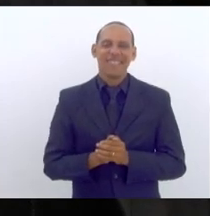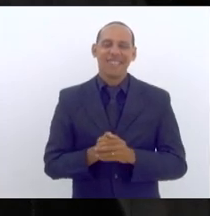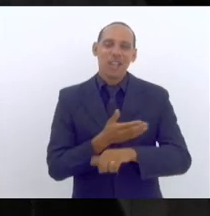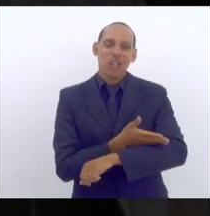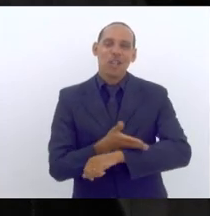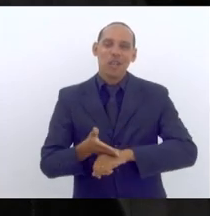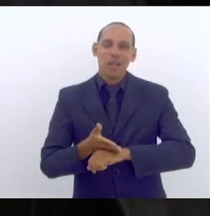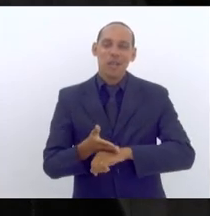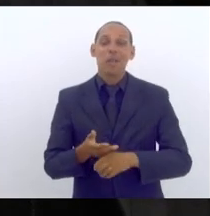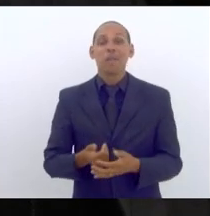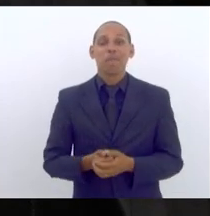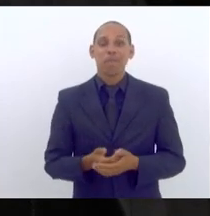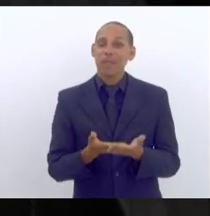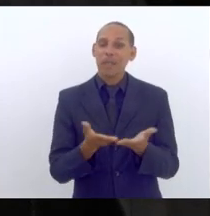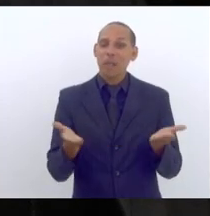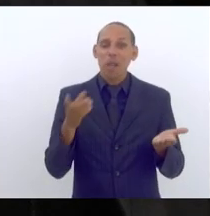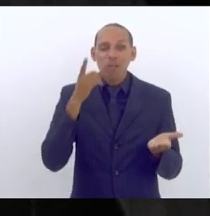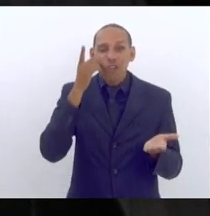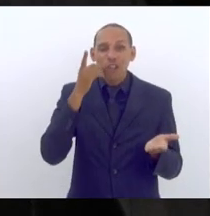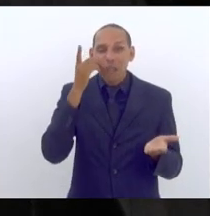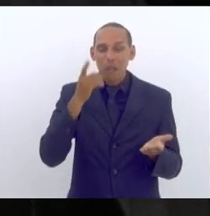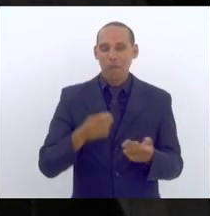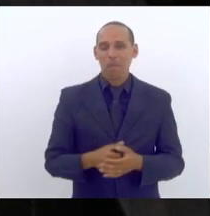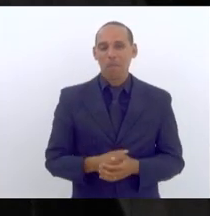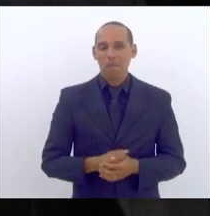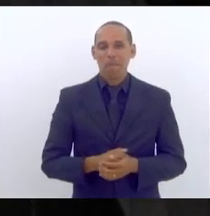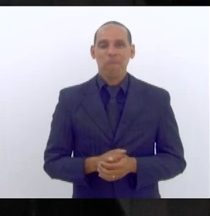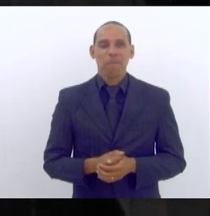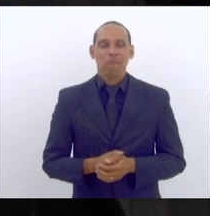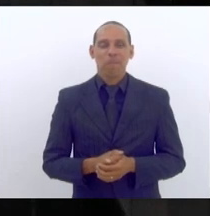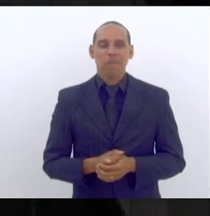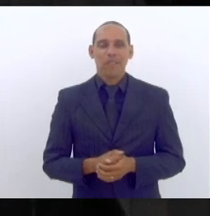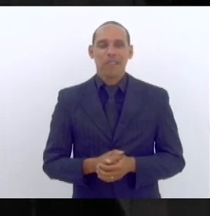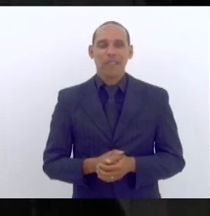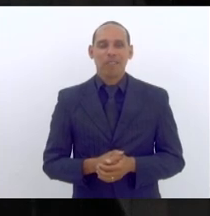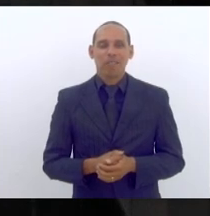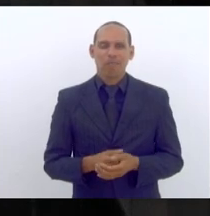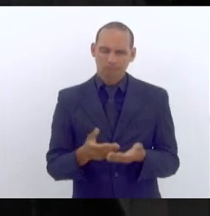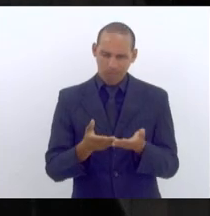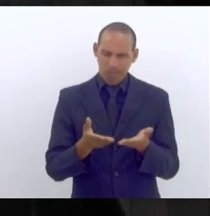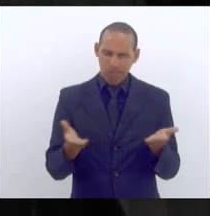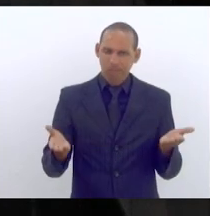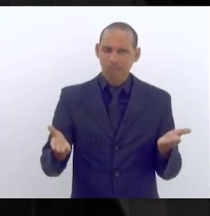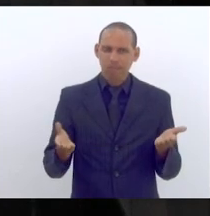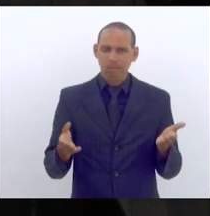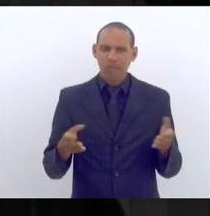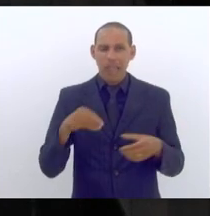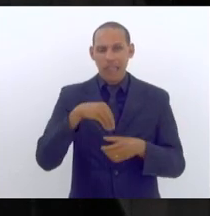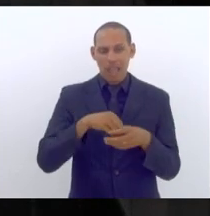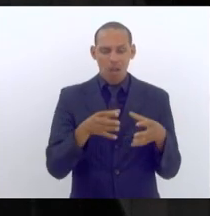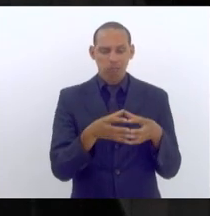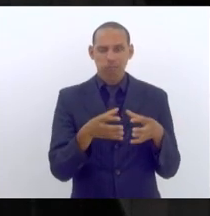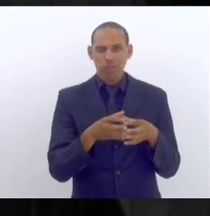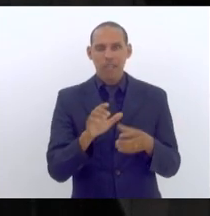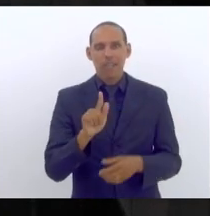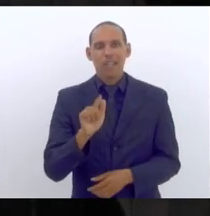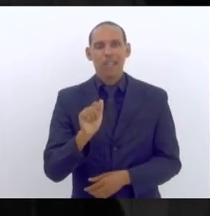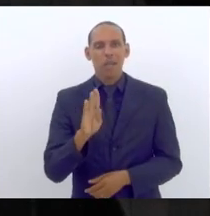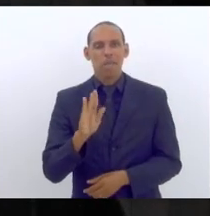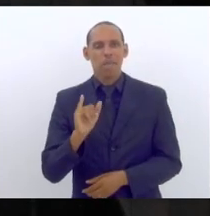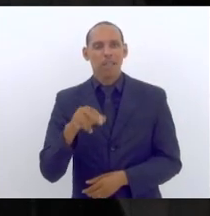senhores deputados que por certo estão em seus gabinetes ainda